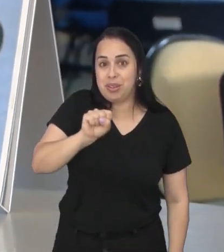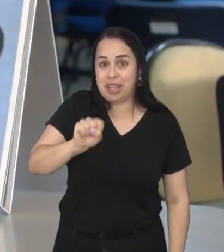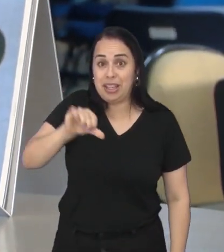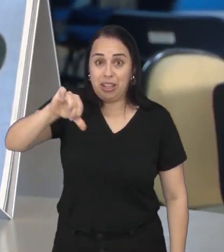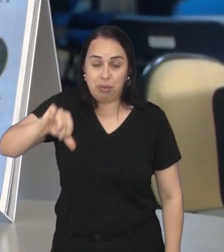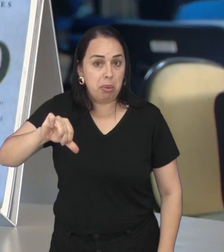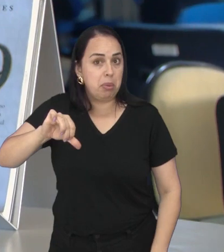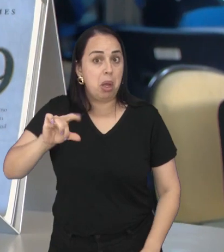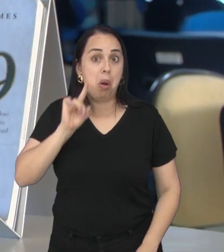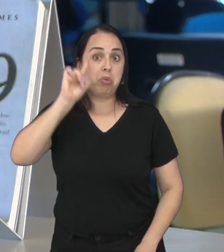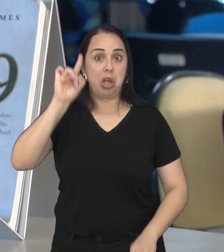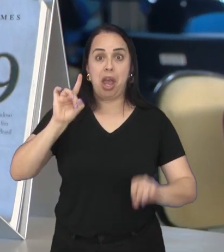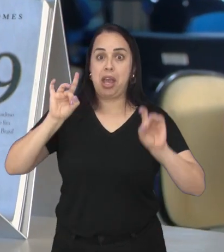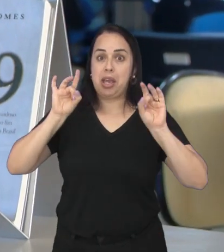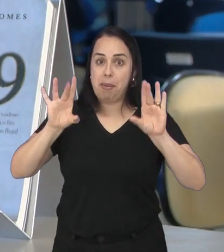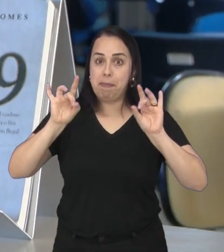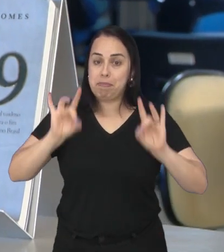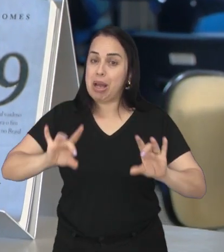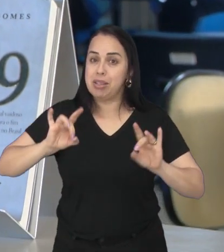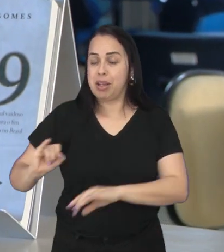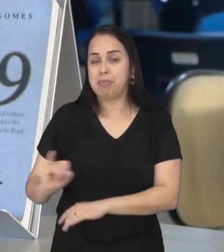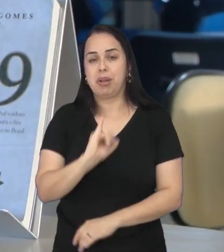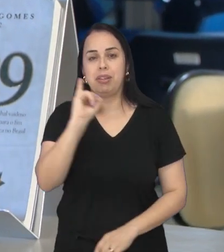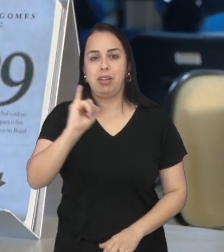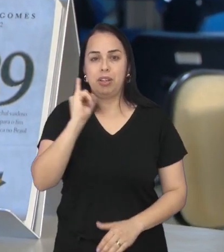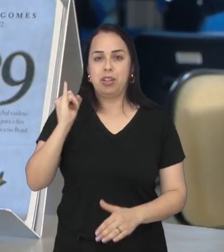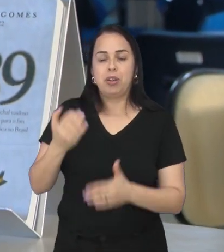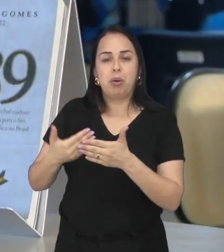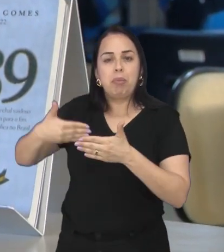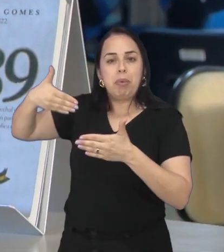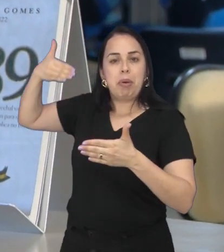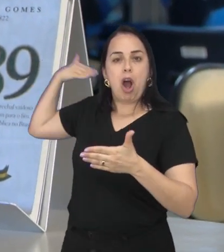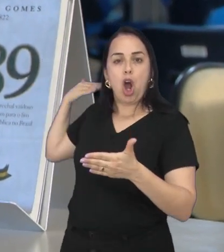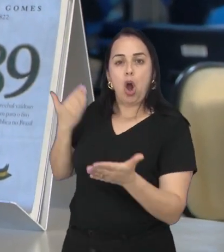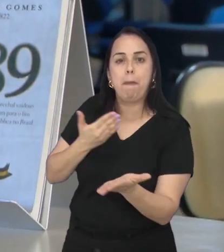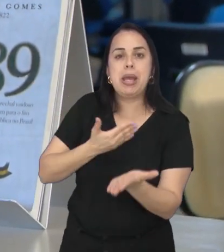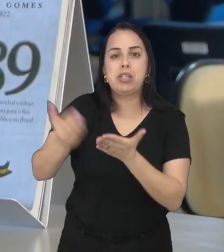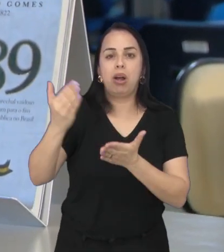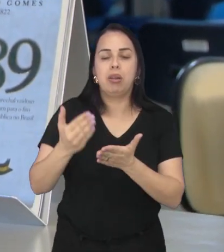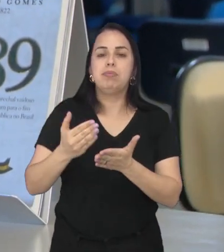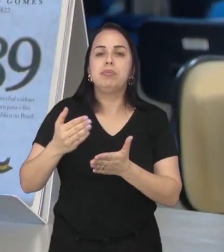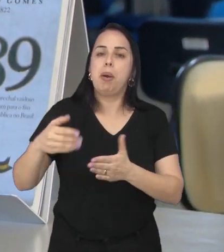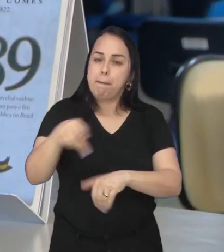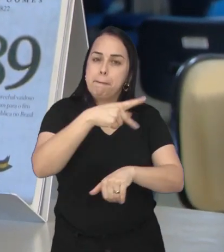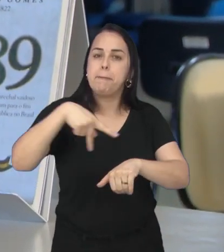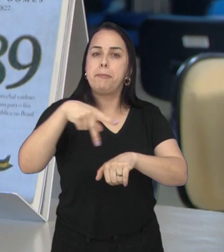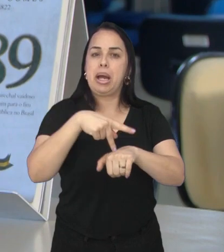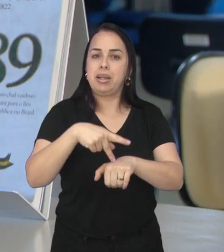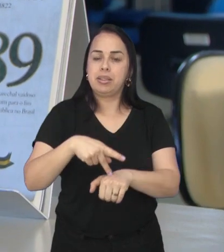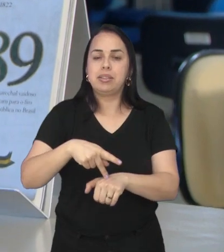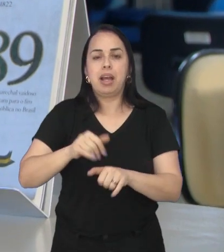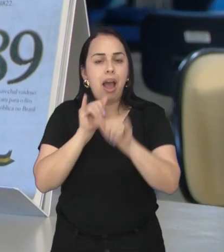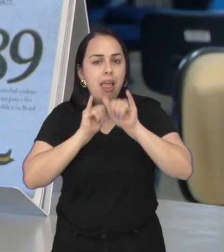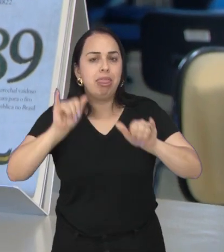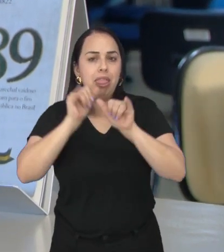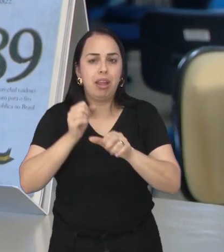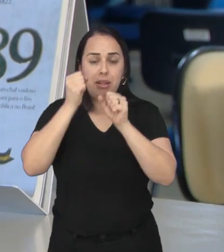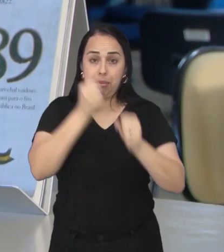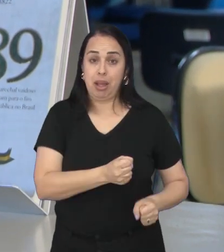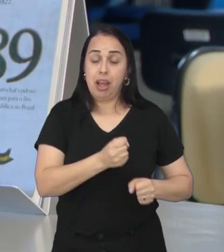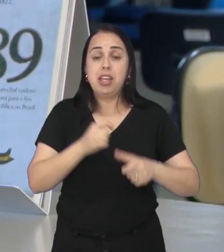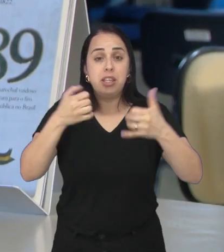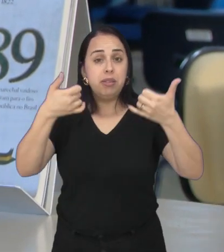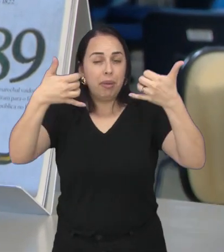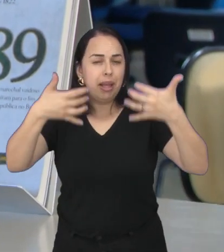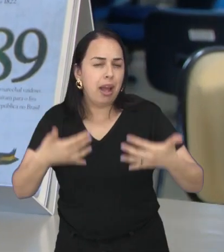1889. É uma data importante para a história do Brasil. Começa a República. E a nossa tarefa hoje é te contar